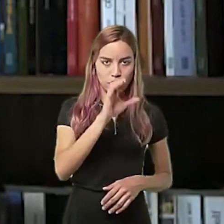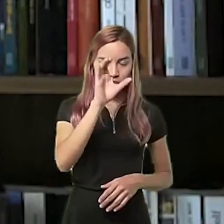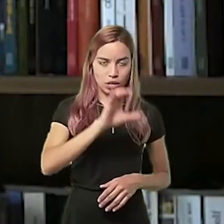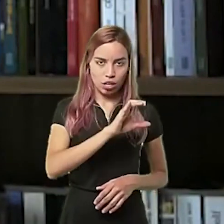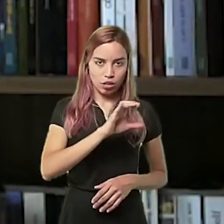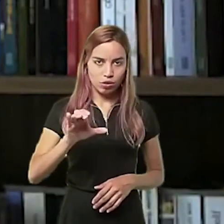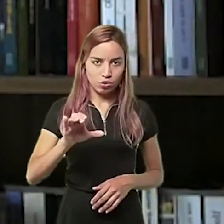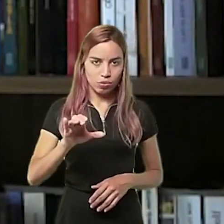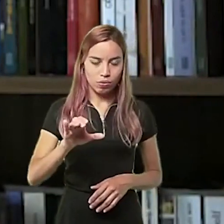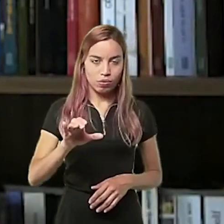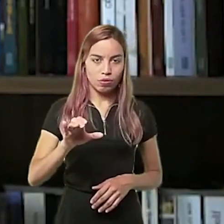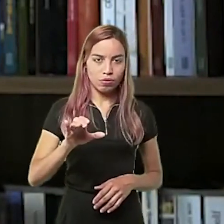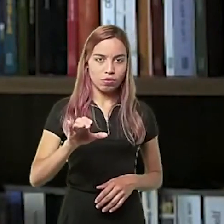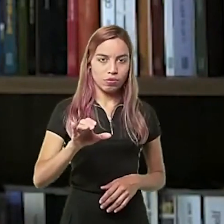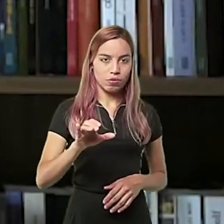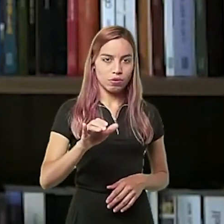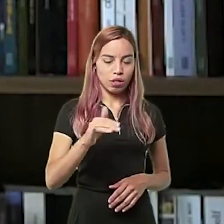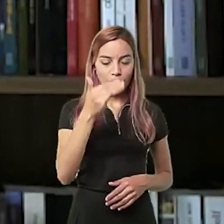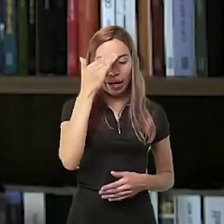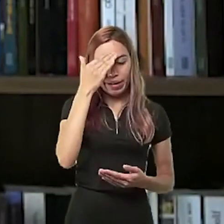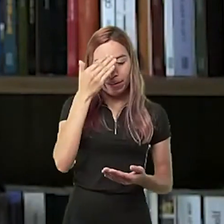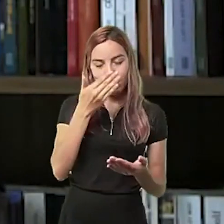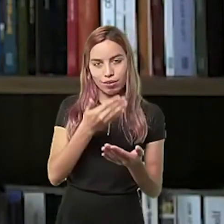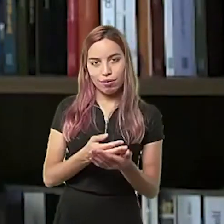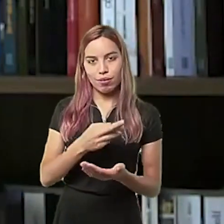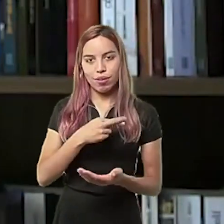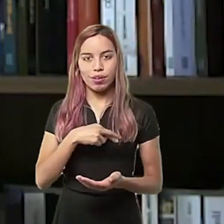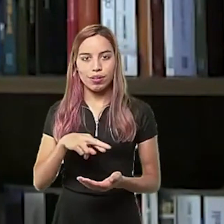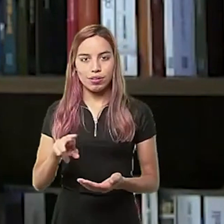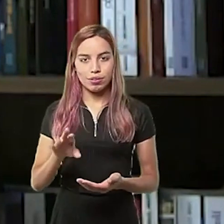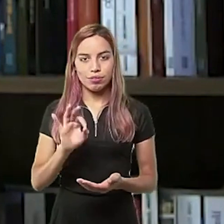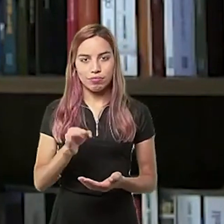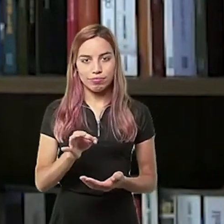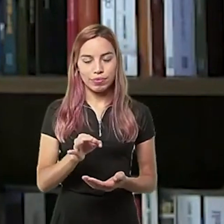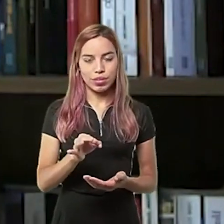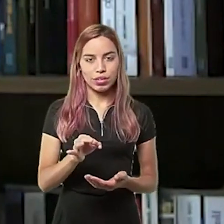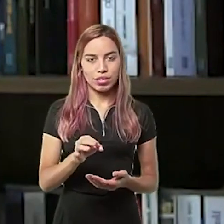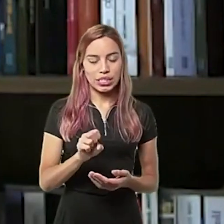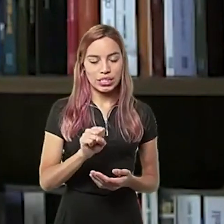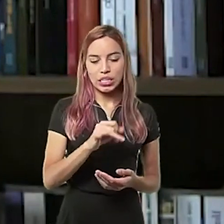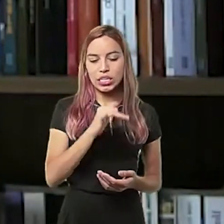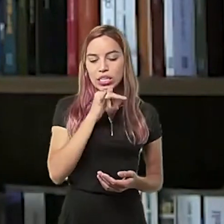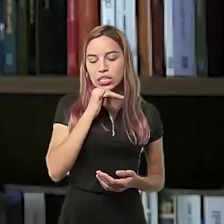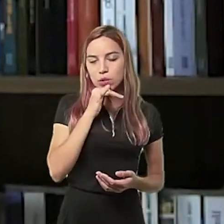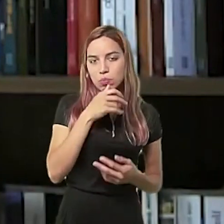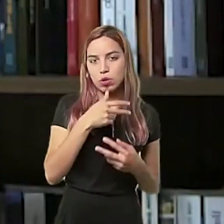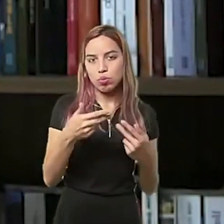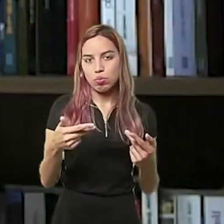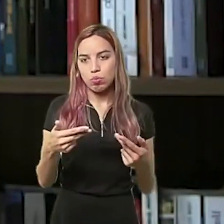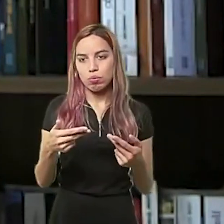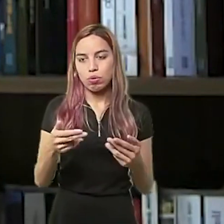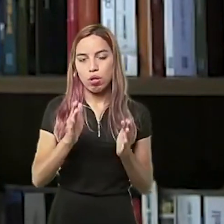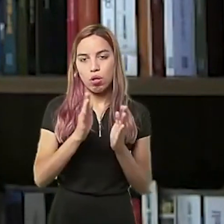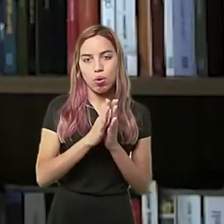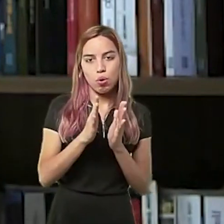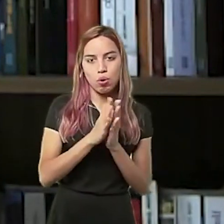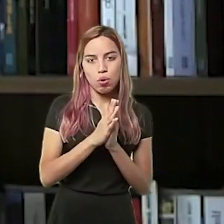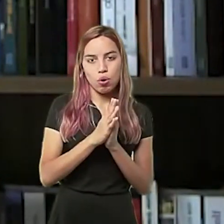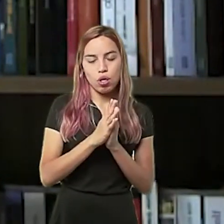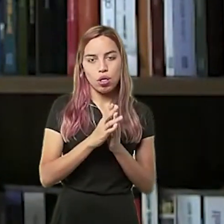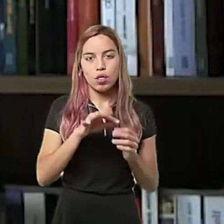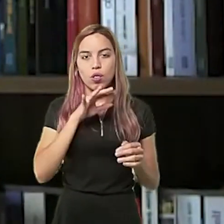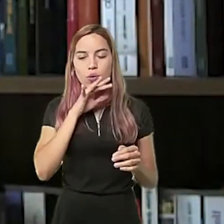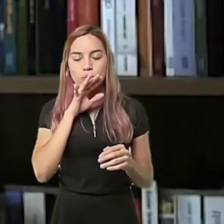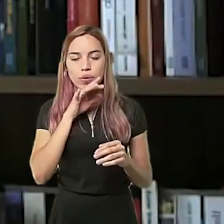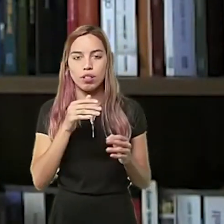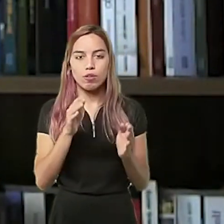desse sincretismo, né, quando as coisas não se resolviam com as orações, com as rezas, né, as